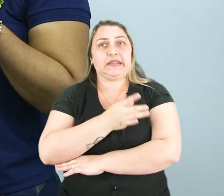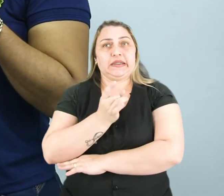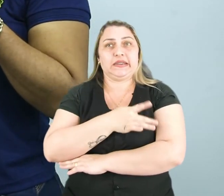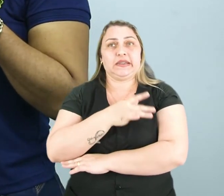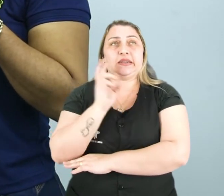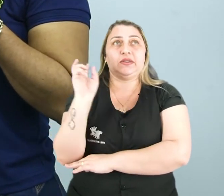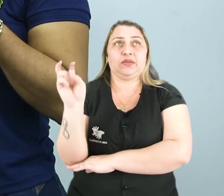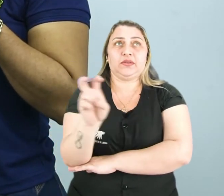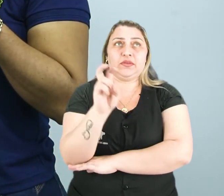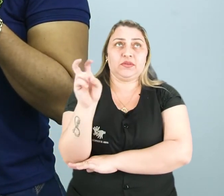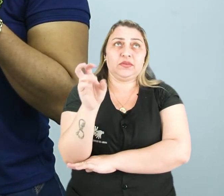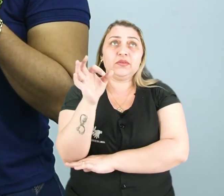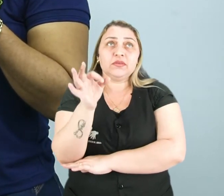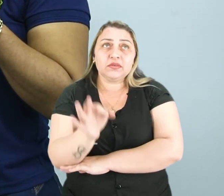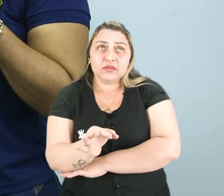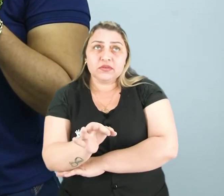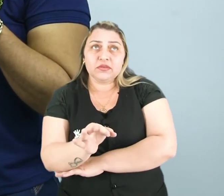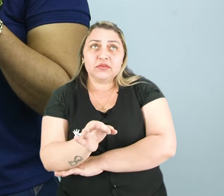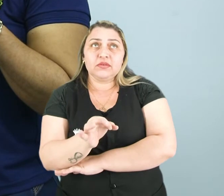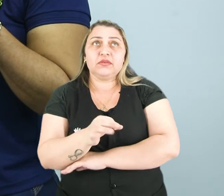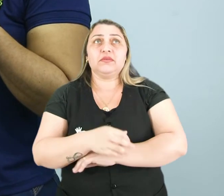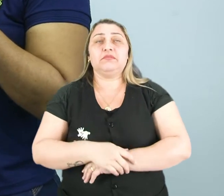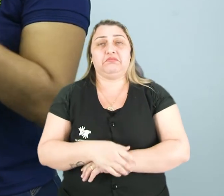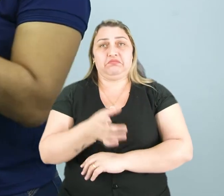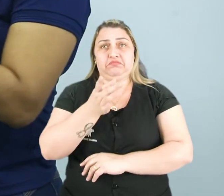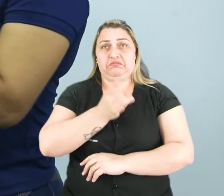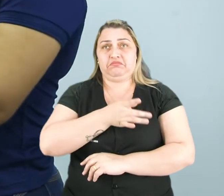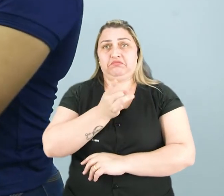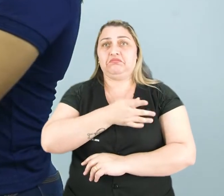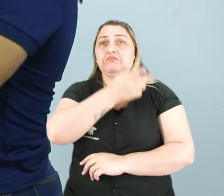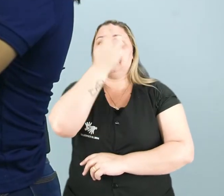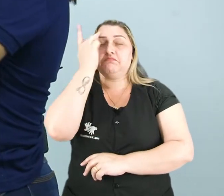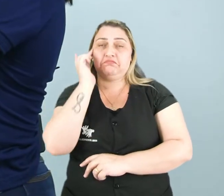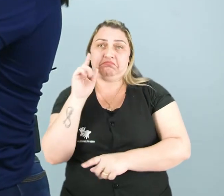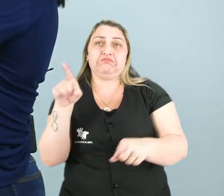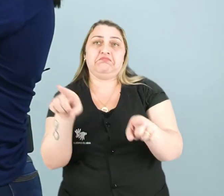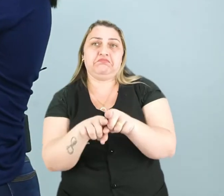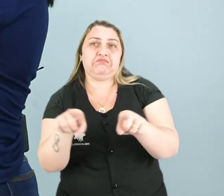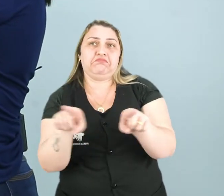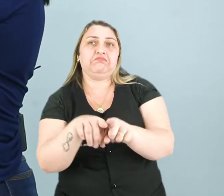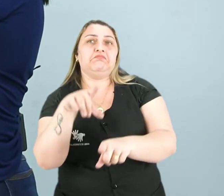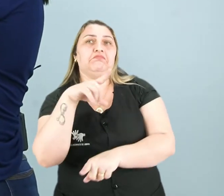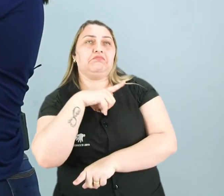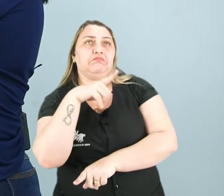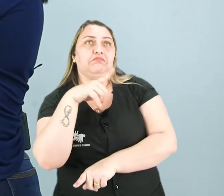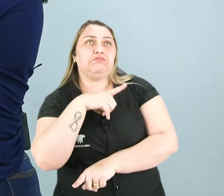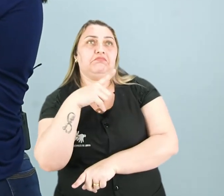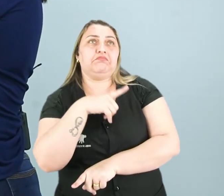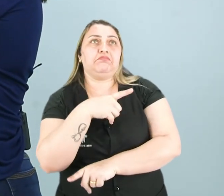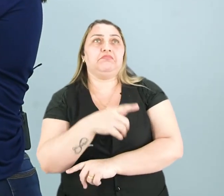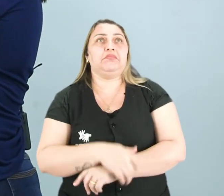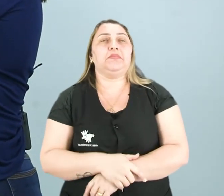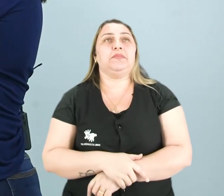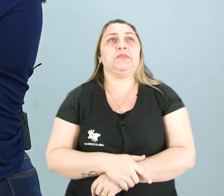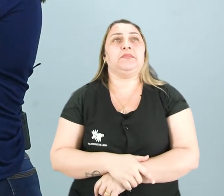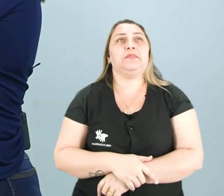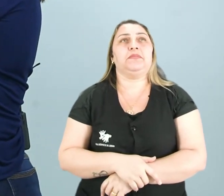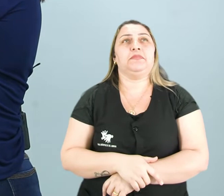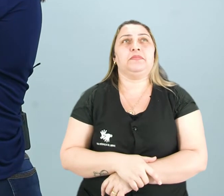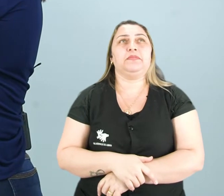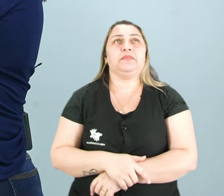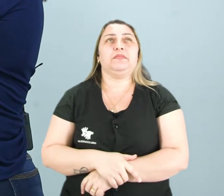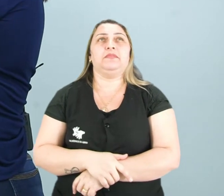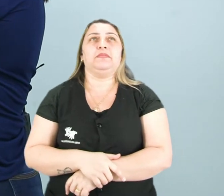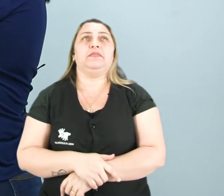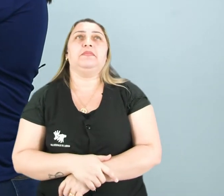cobra, certo? Muitas pessoas têm, né? Mas ela faz parte aqui, ó, do consumidor secundário,